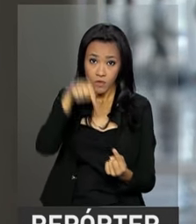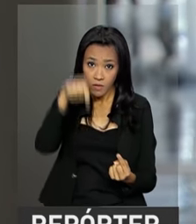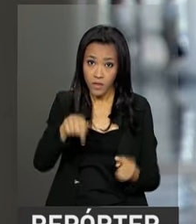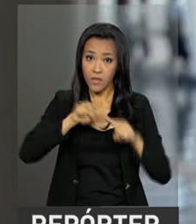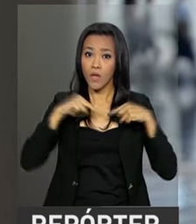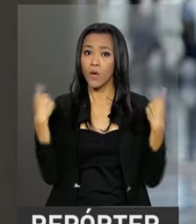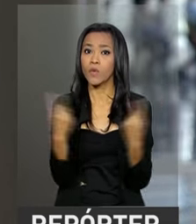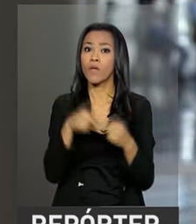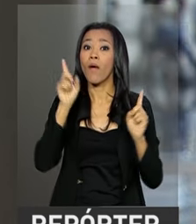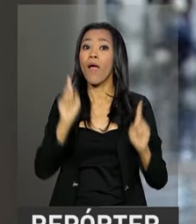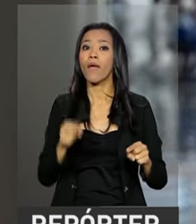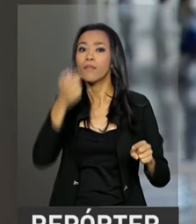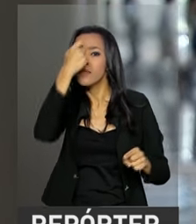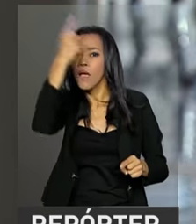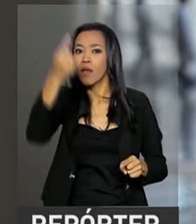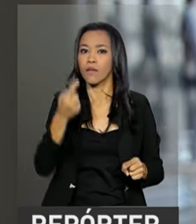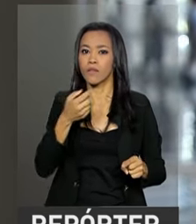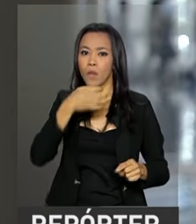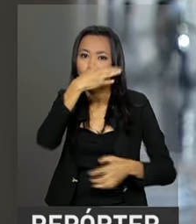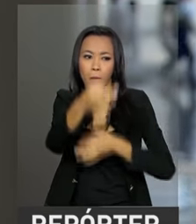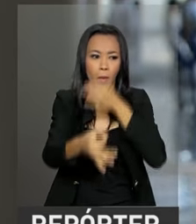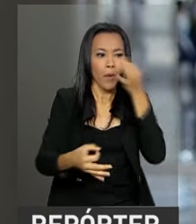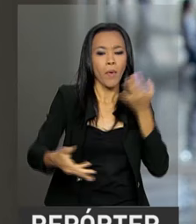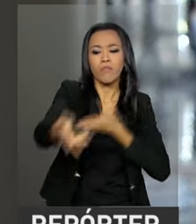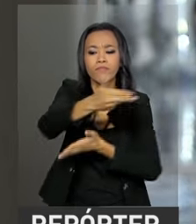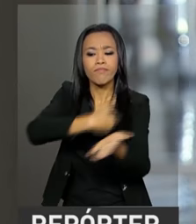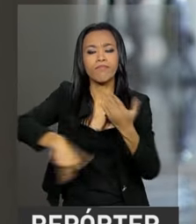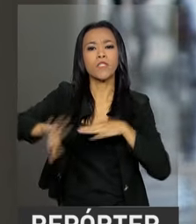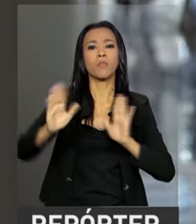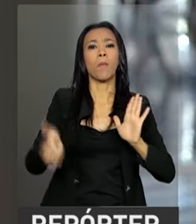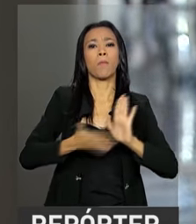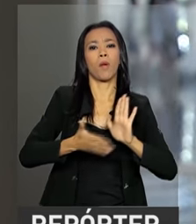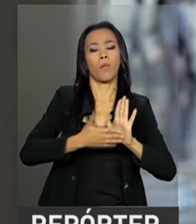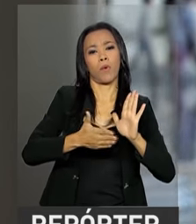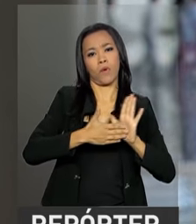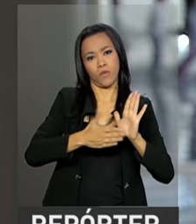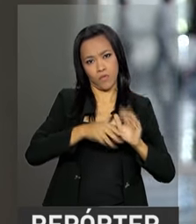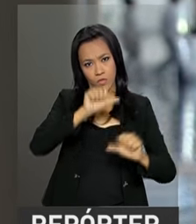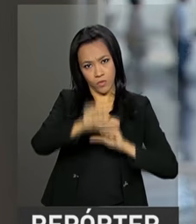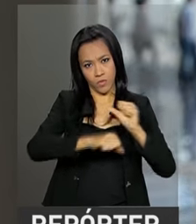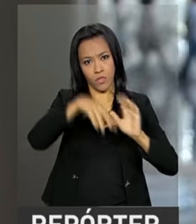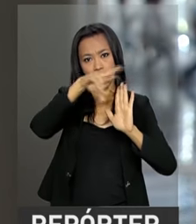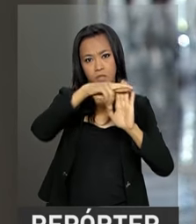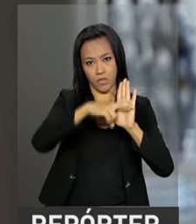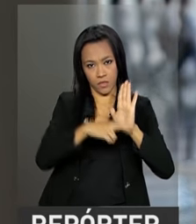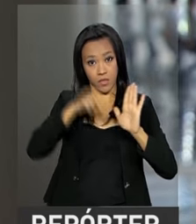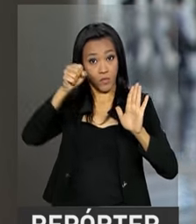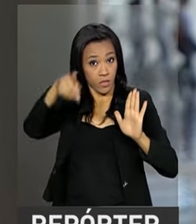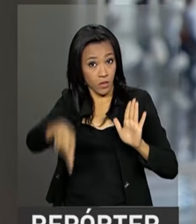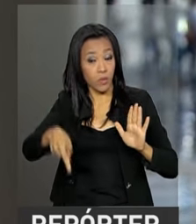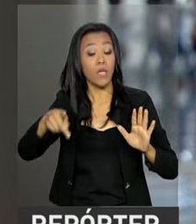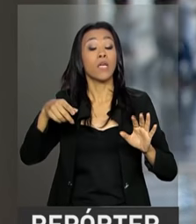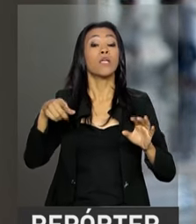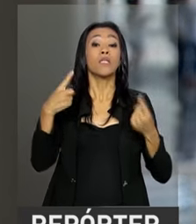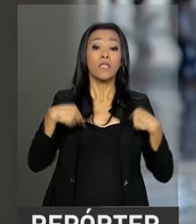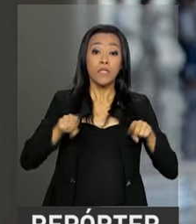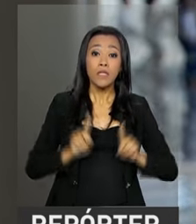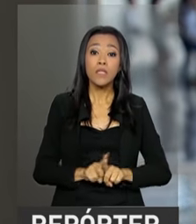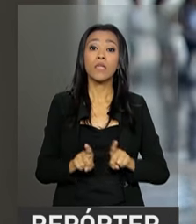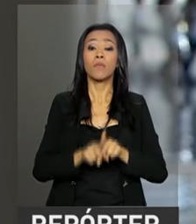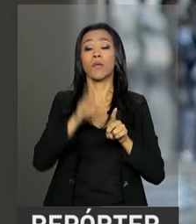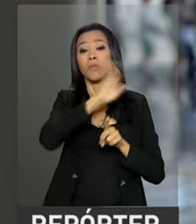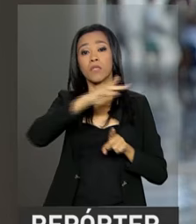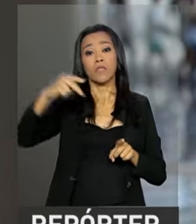é trocar idéias sobre essa proposta de emenda à constituição ele lembrou que há contribuições